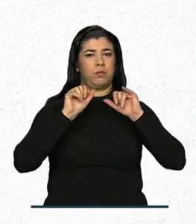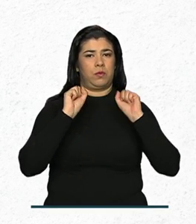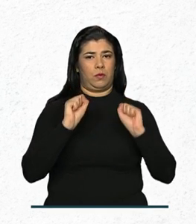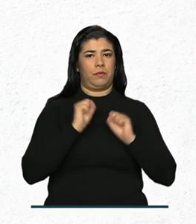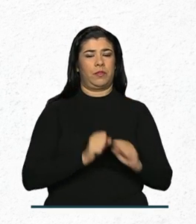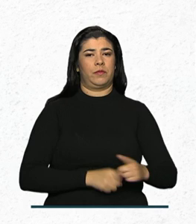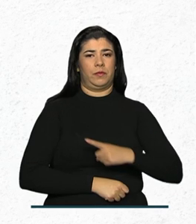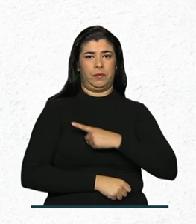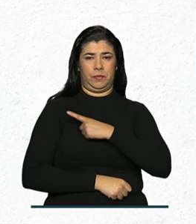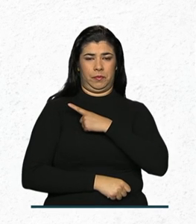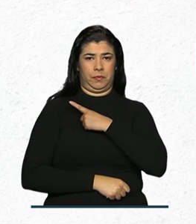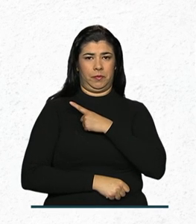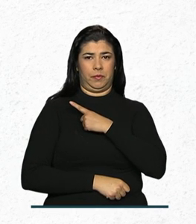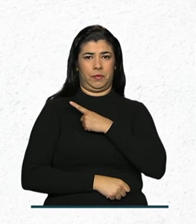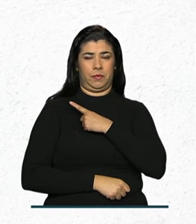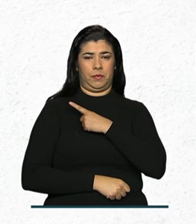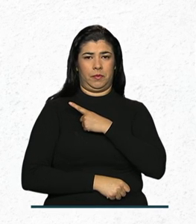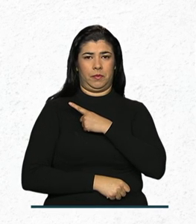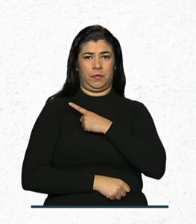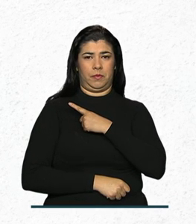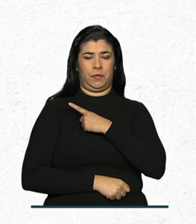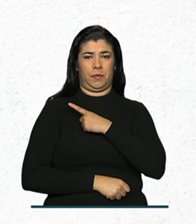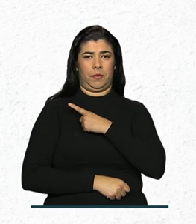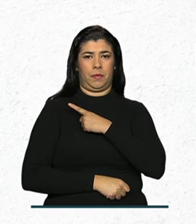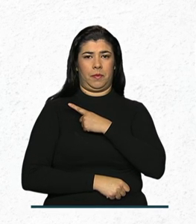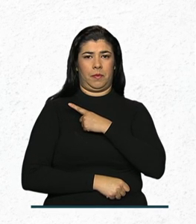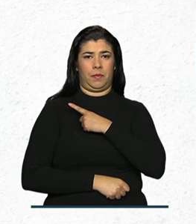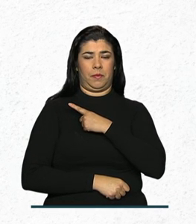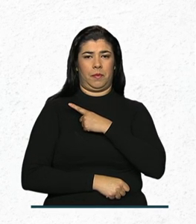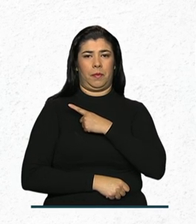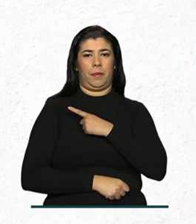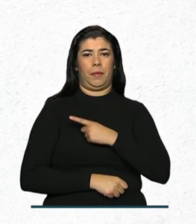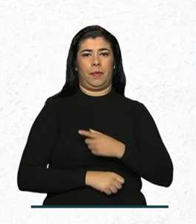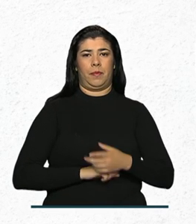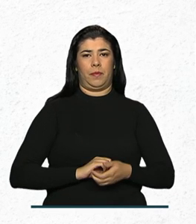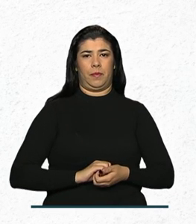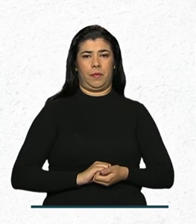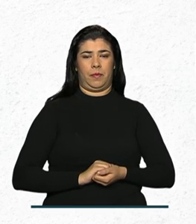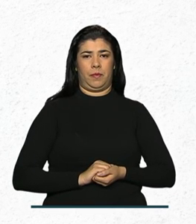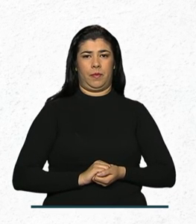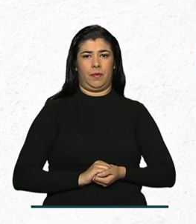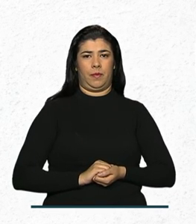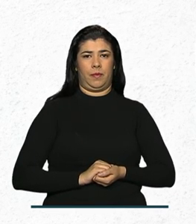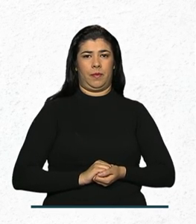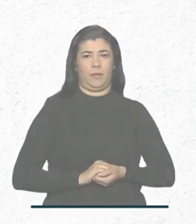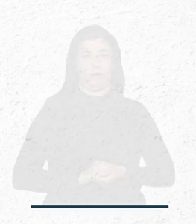informações em www.obm.org.br.